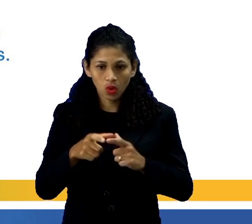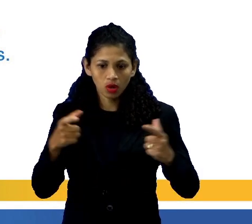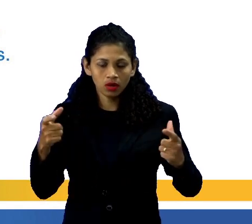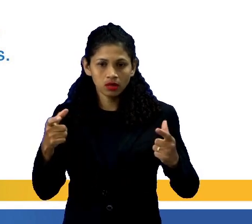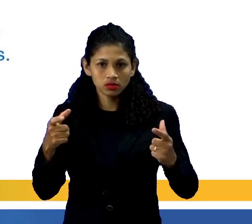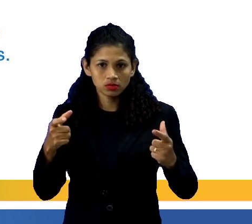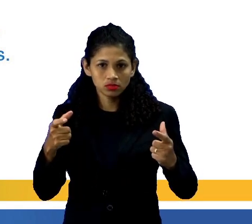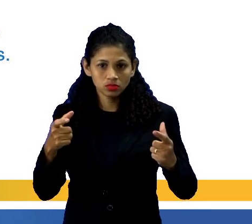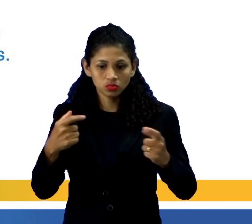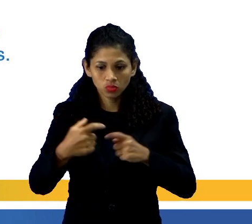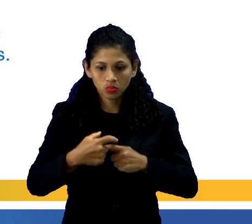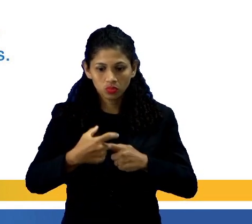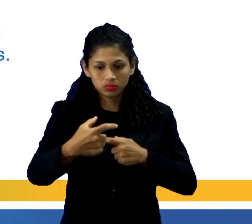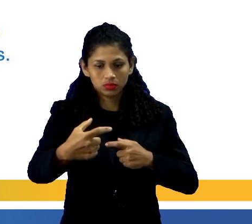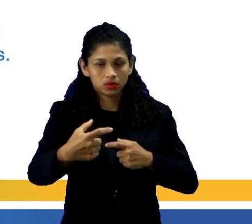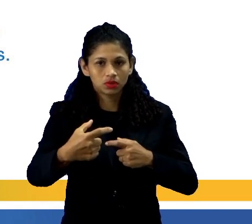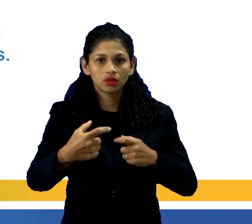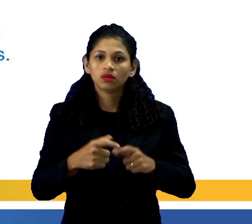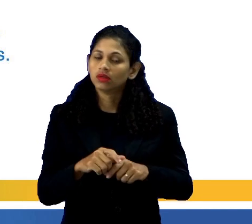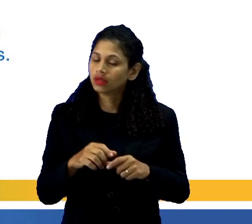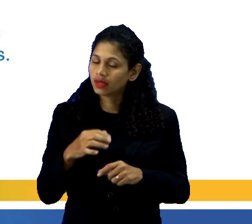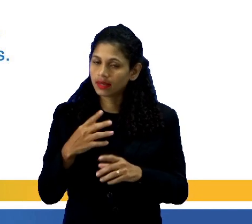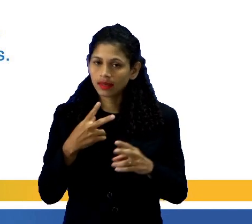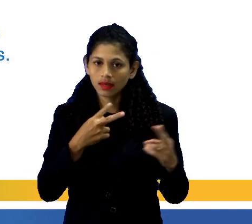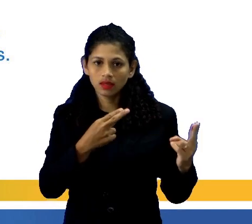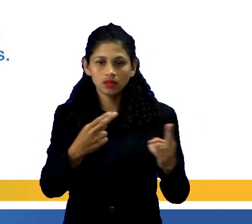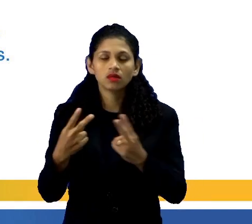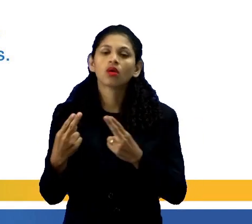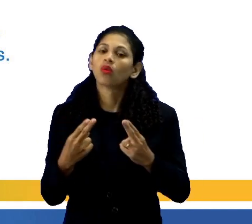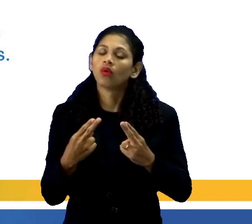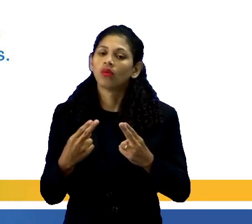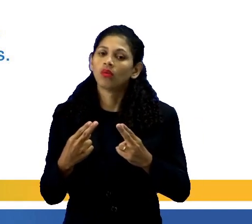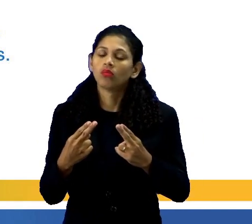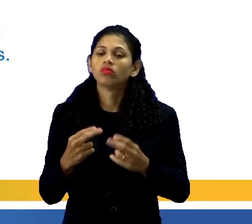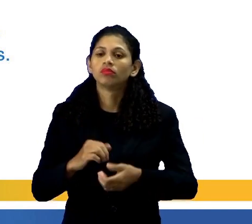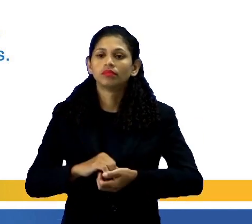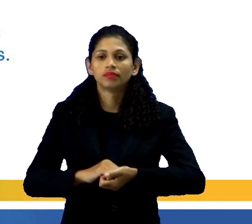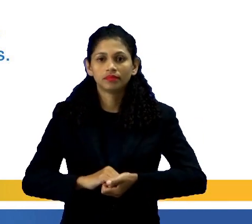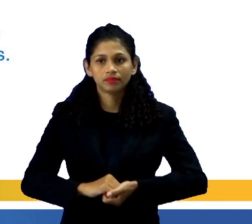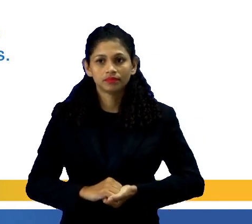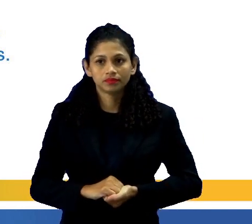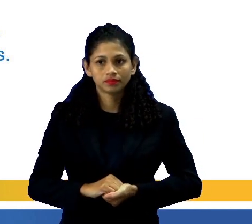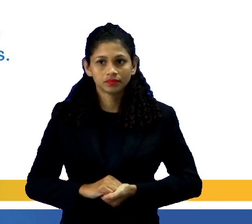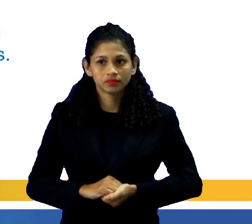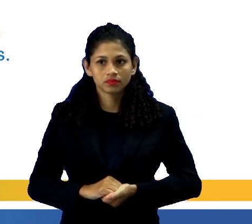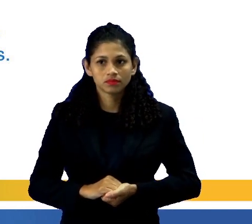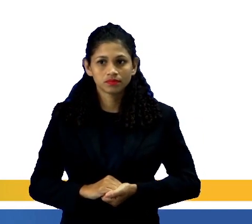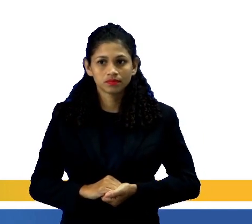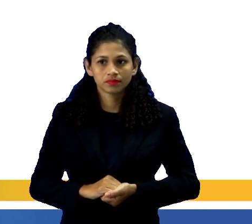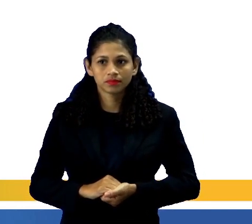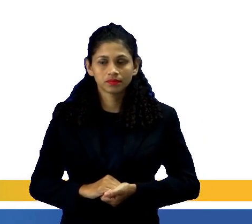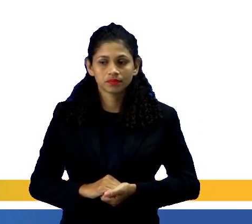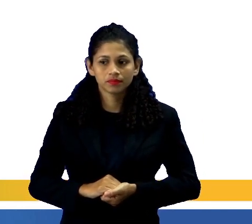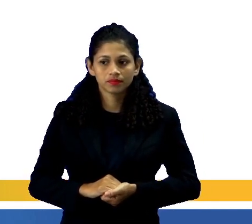cresce também, na mesma proporção. A única que é inversamente proporcional aí é a letra D.